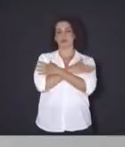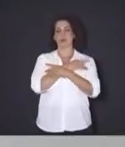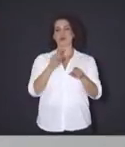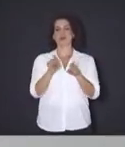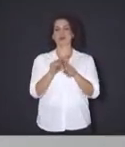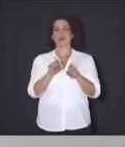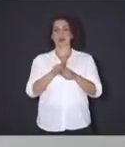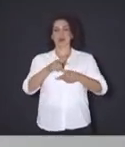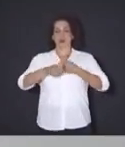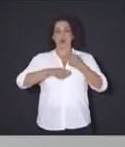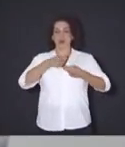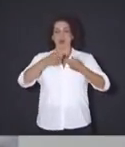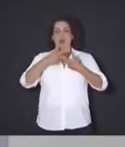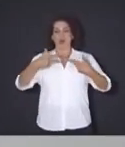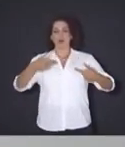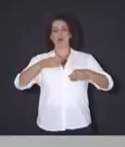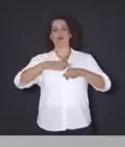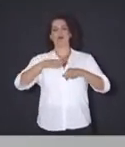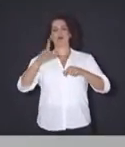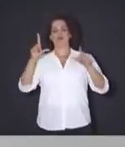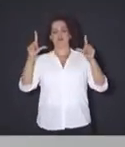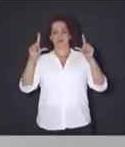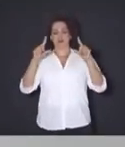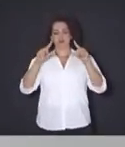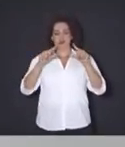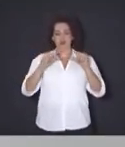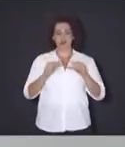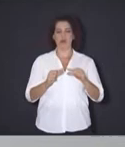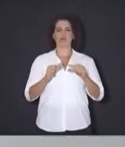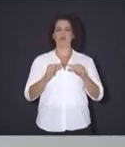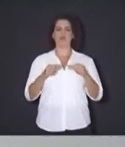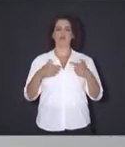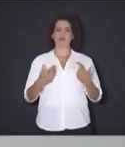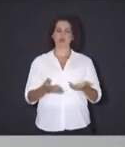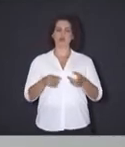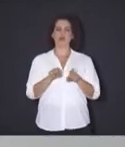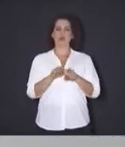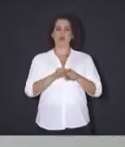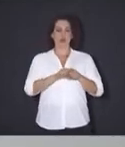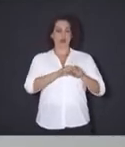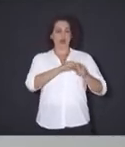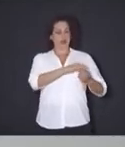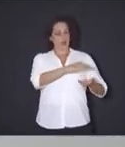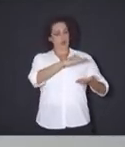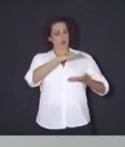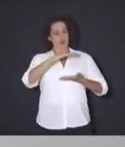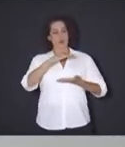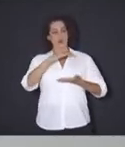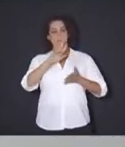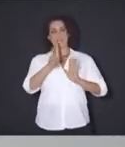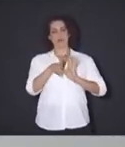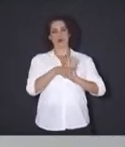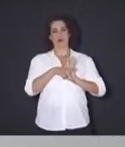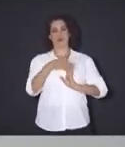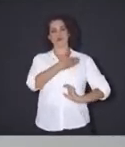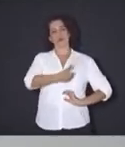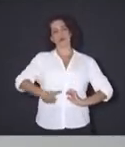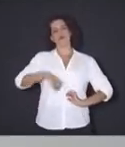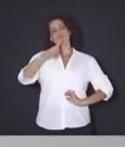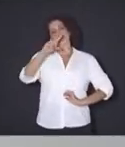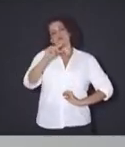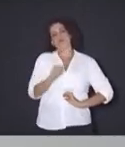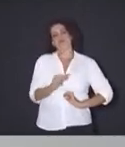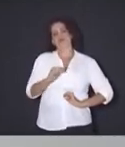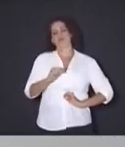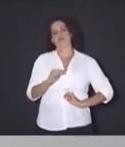econômicas ao reduzir a atividade econômica a própria receita do governo diminui e diminui o